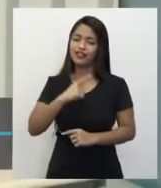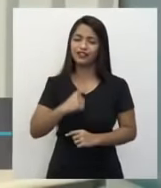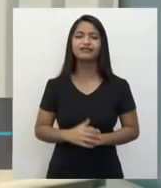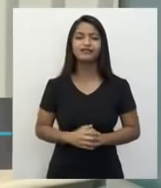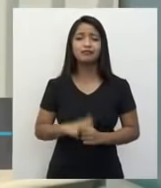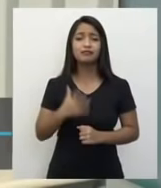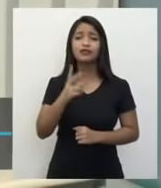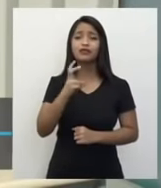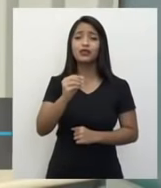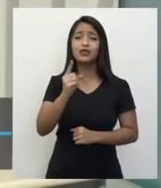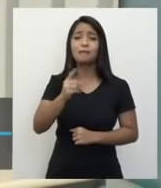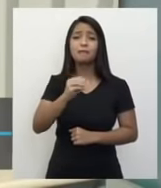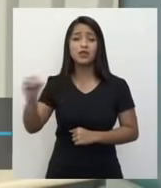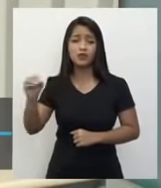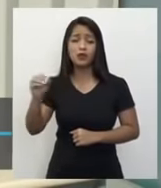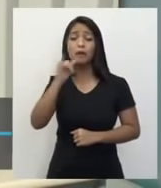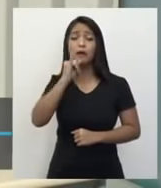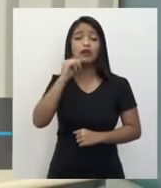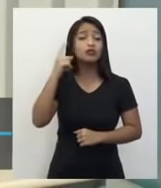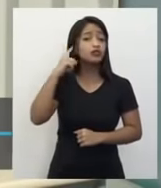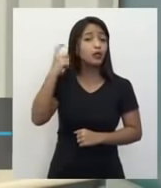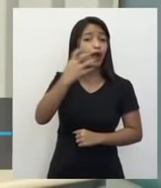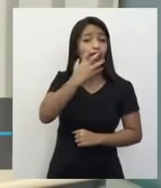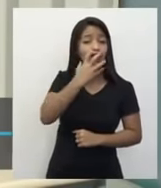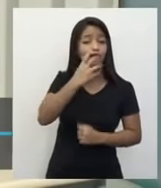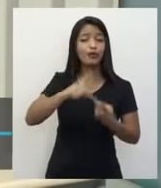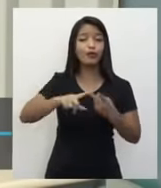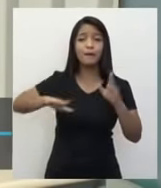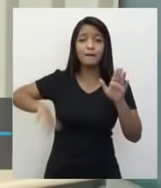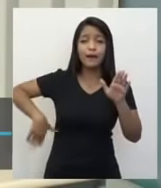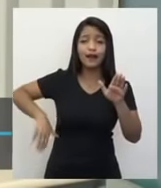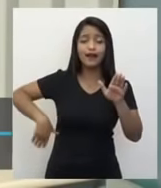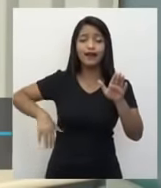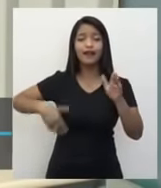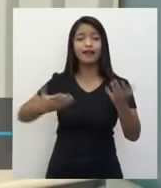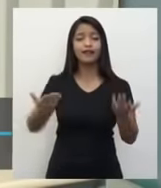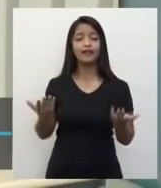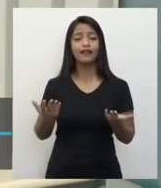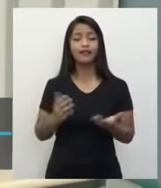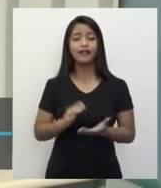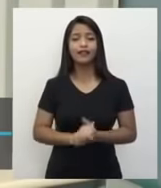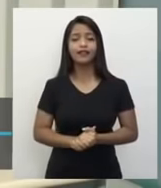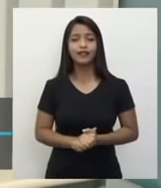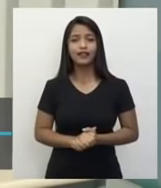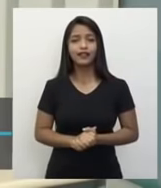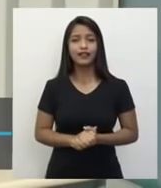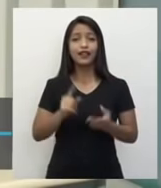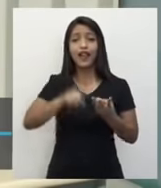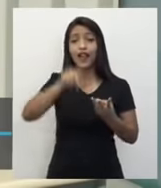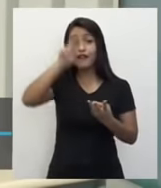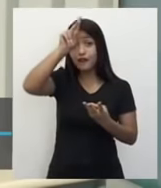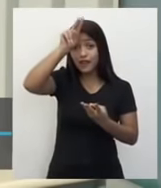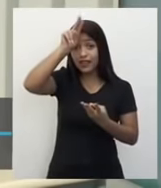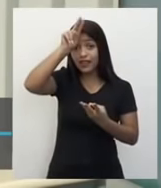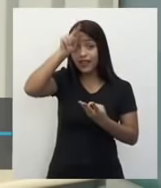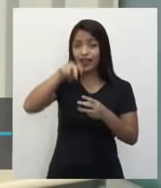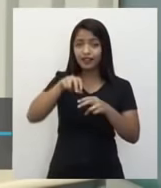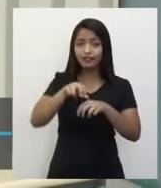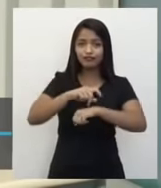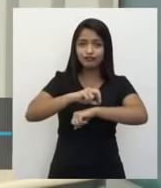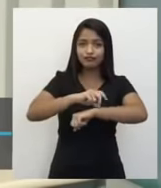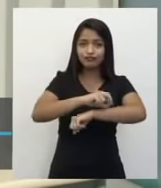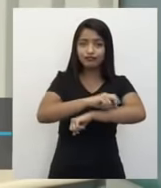encontrar som de cachorro, de praia, de formiga andando, de tudo. Mas você